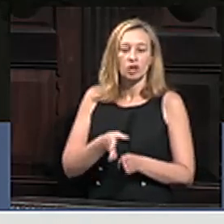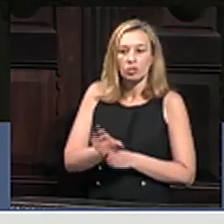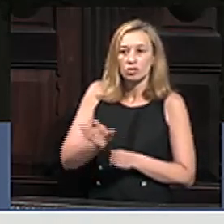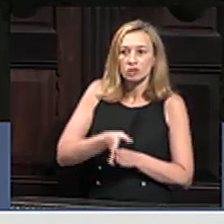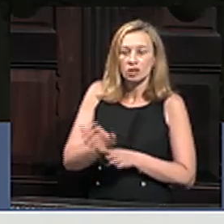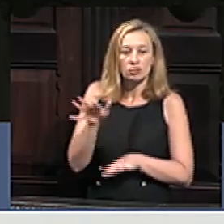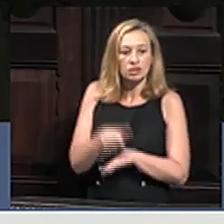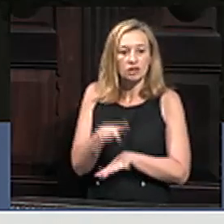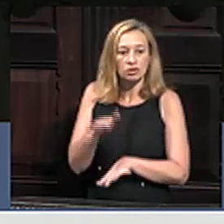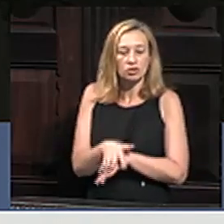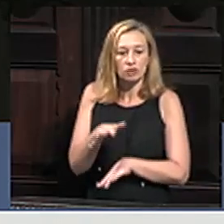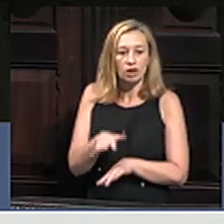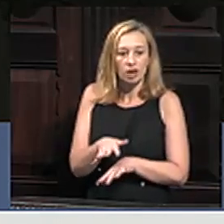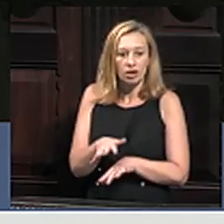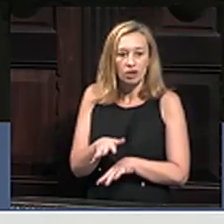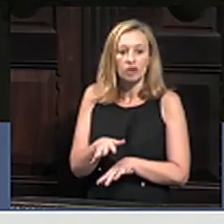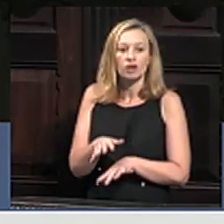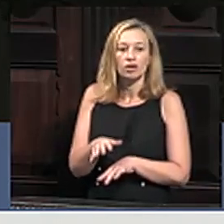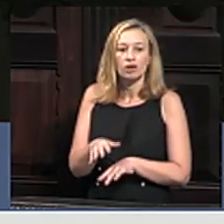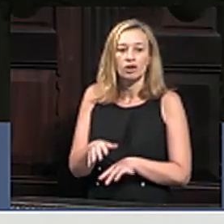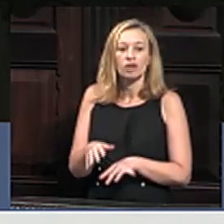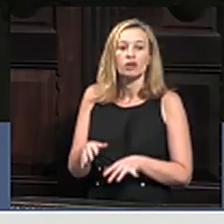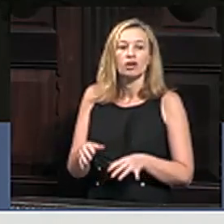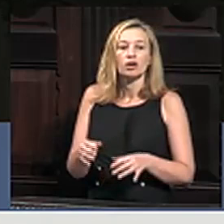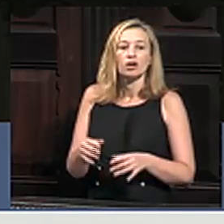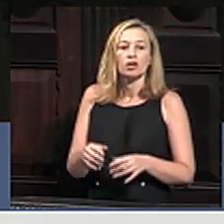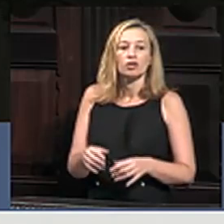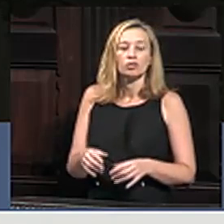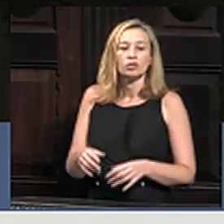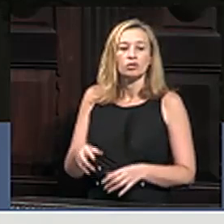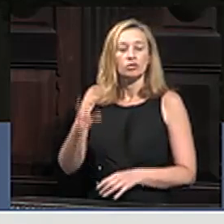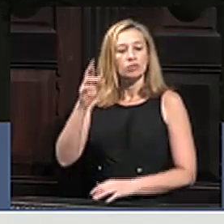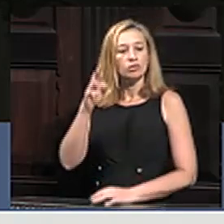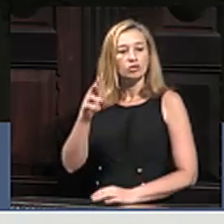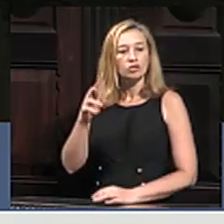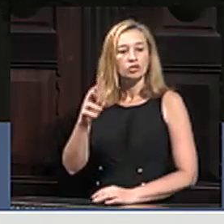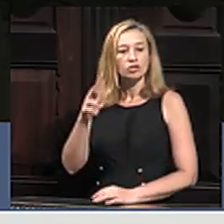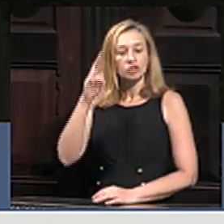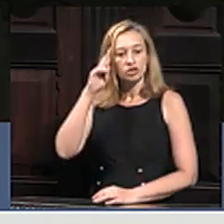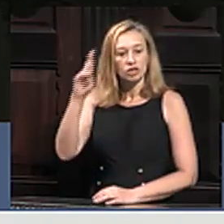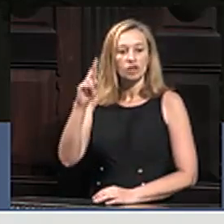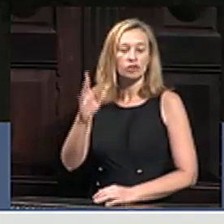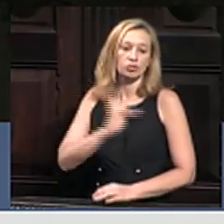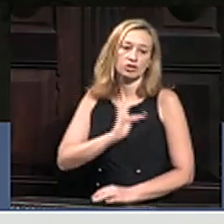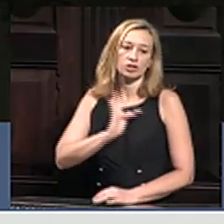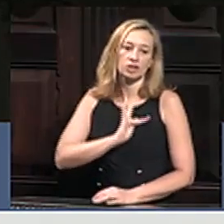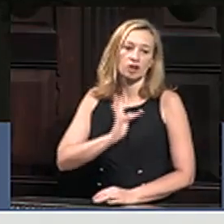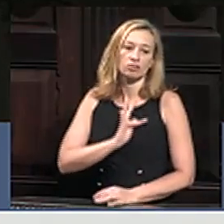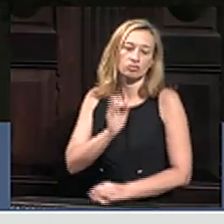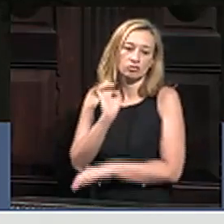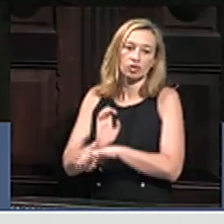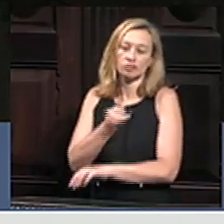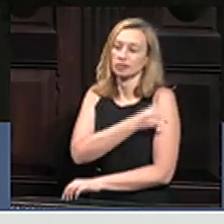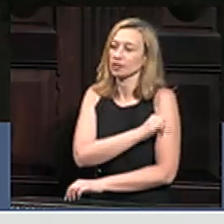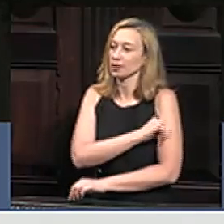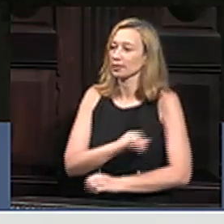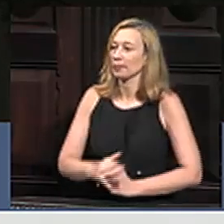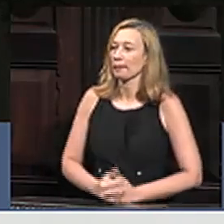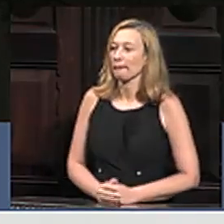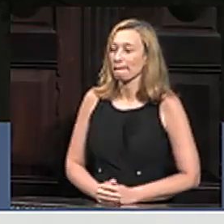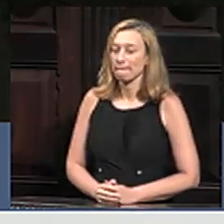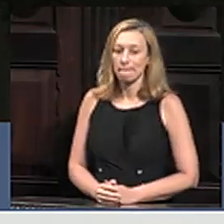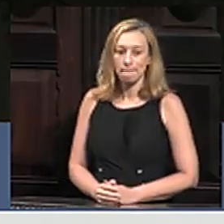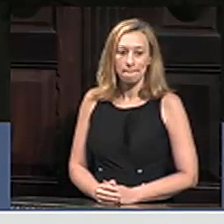ocorrência emitido pelas autoridades policiais do Estado do Rio de Janeiro.